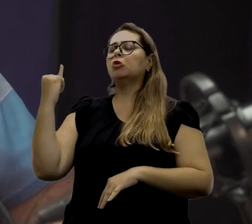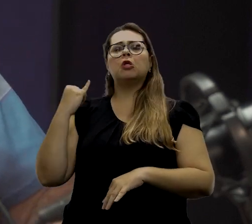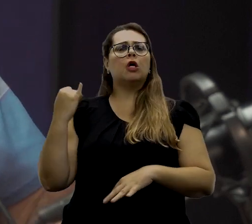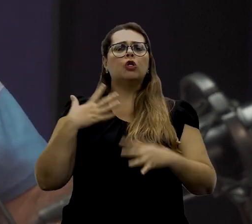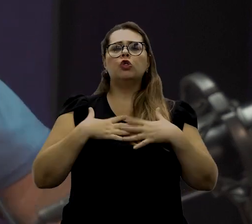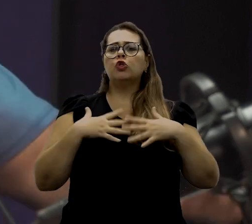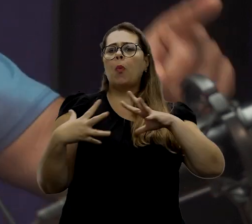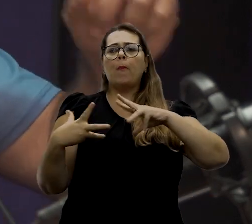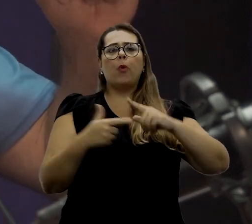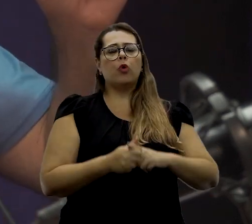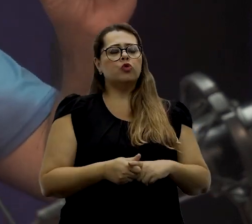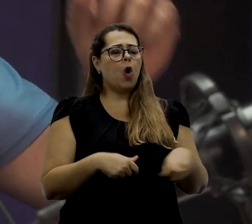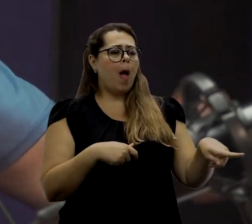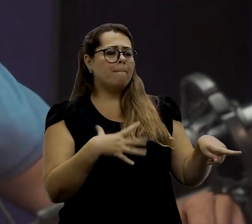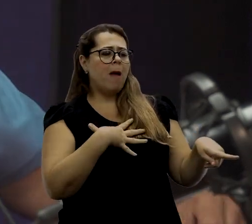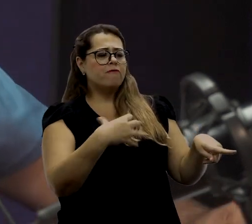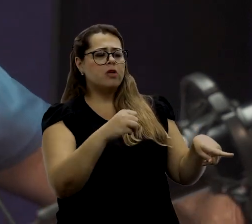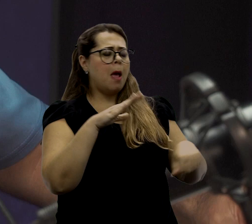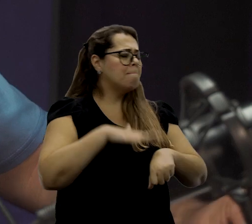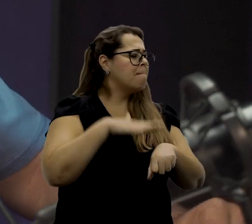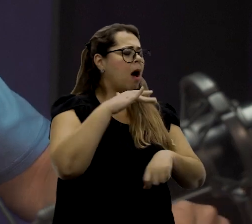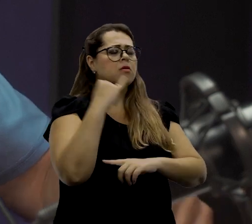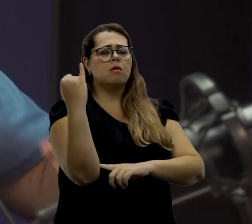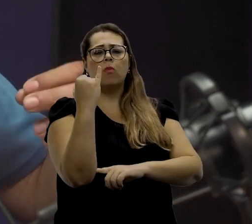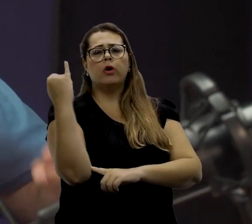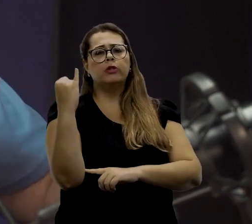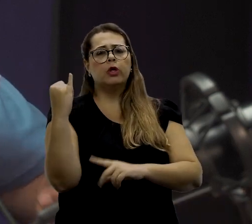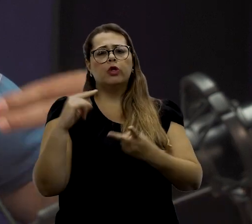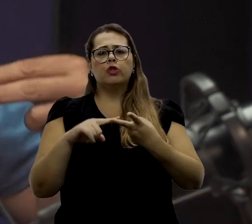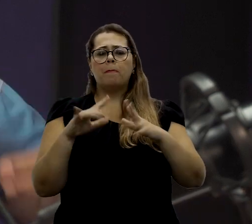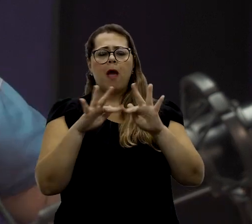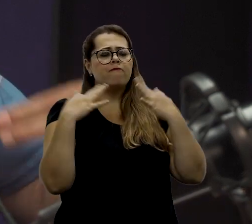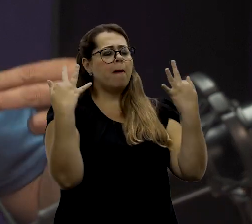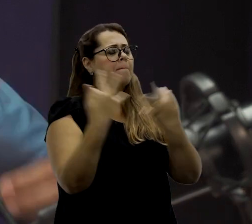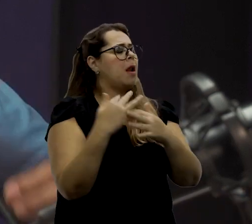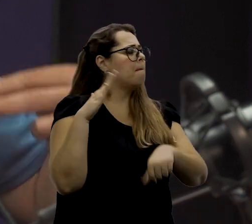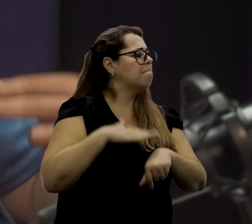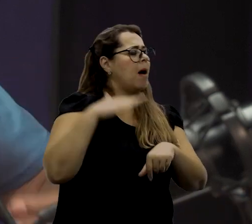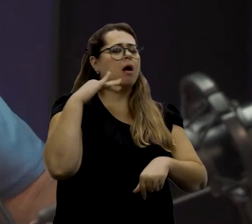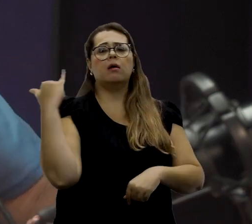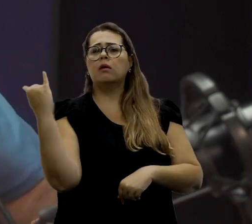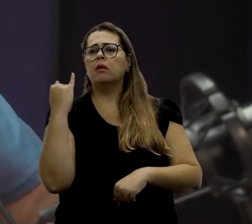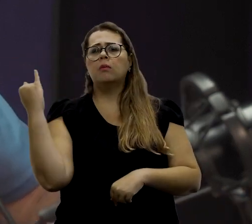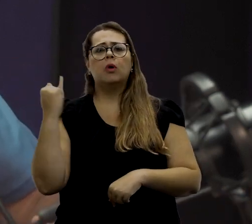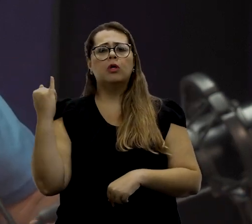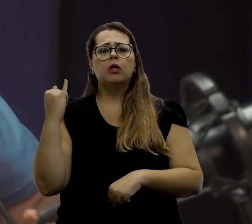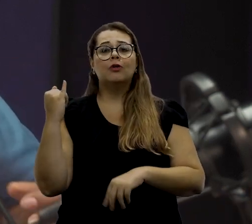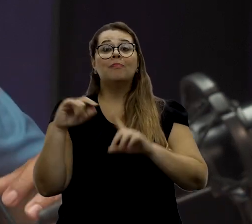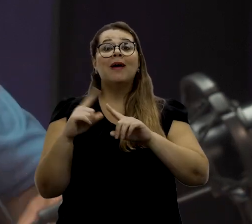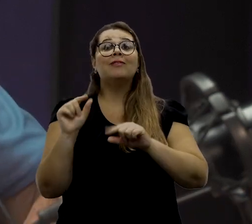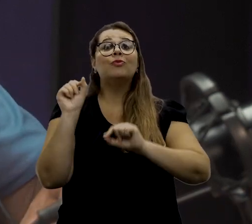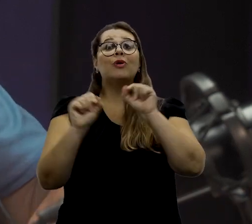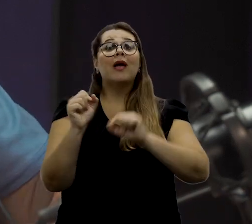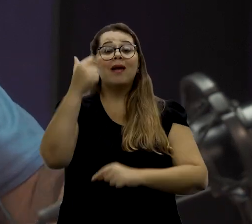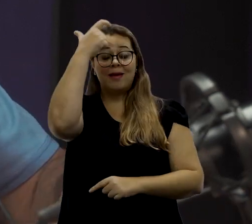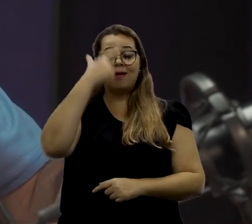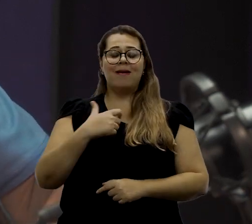mundo, o seu marido foi o marido mais importante do mundo. Cara, você vai ter a família mais importante do mundo. Então nós